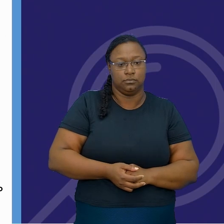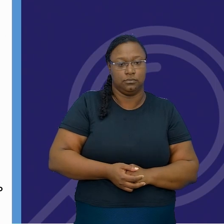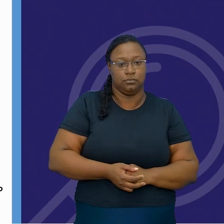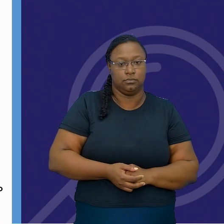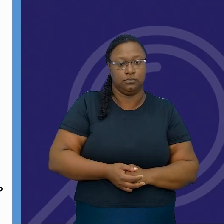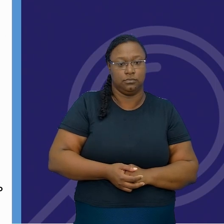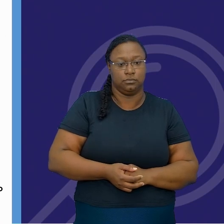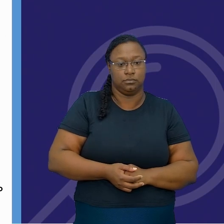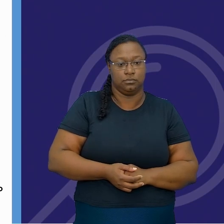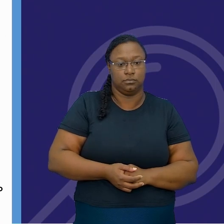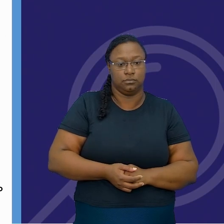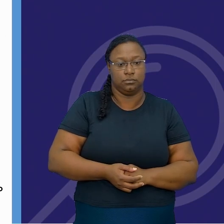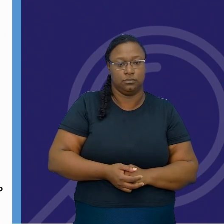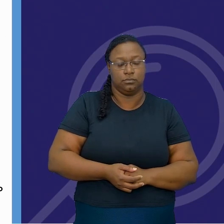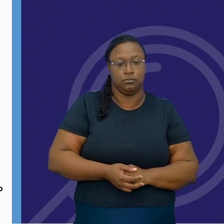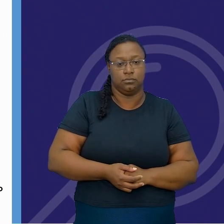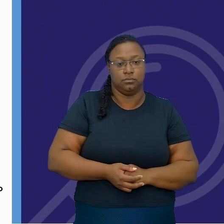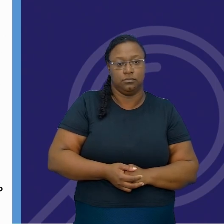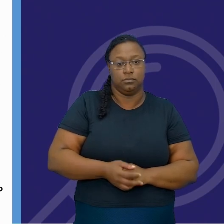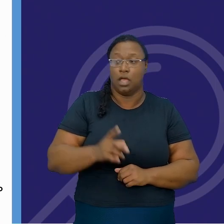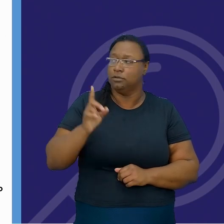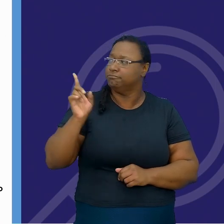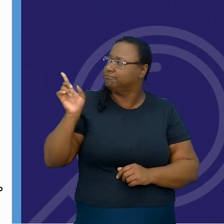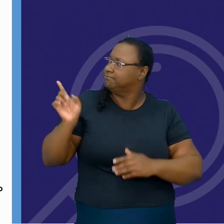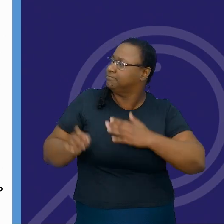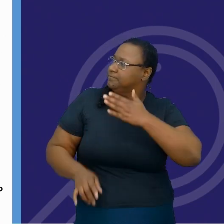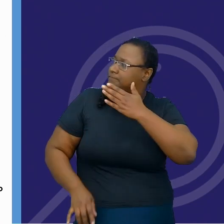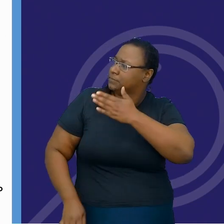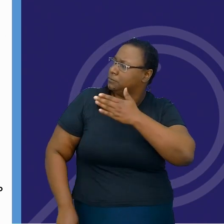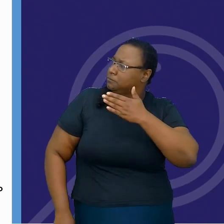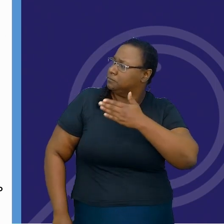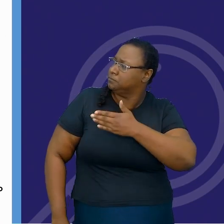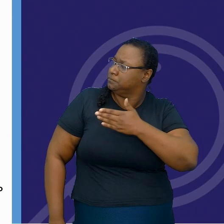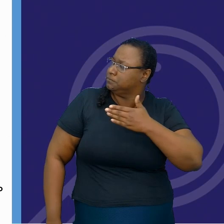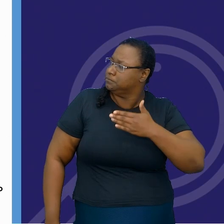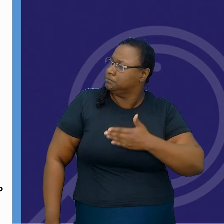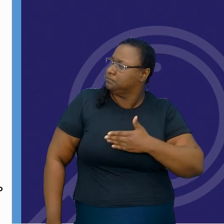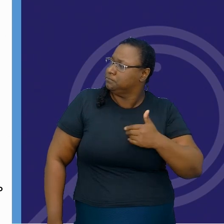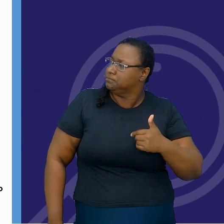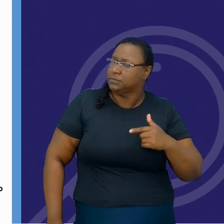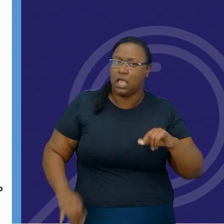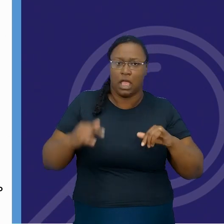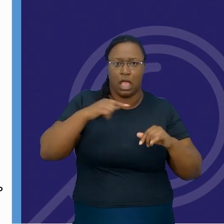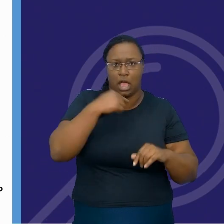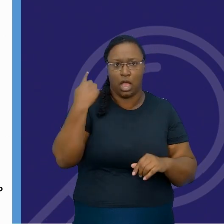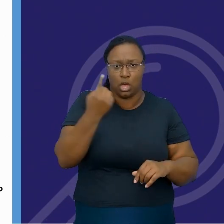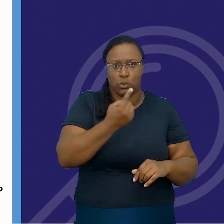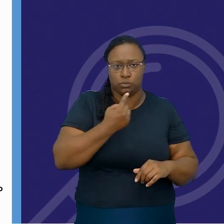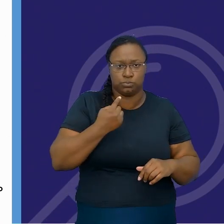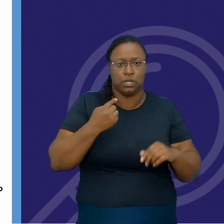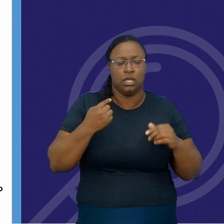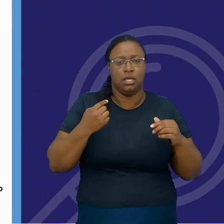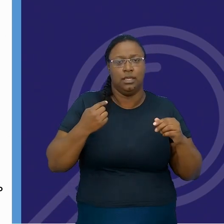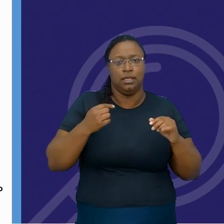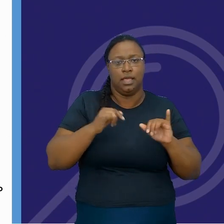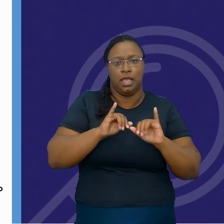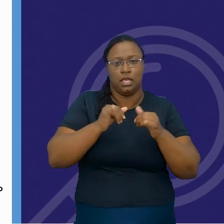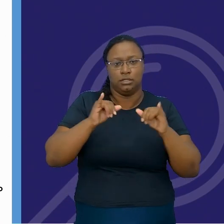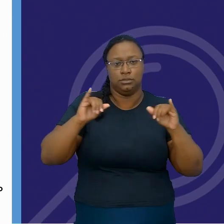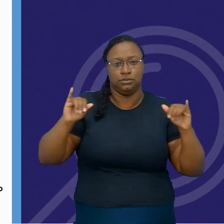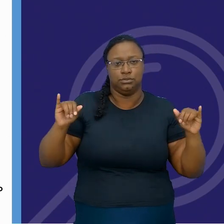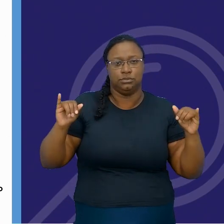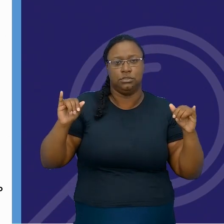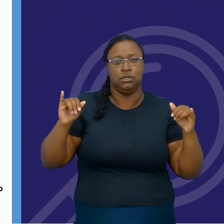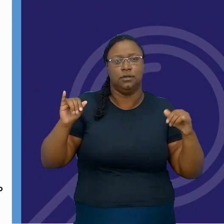é a unidade de medida básica para energia. Então, a nossa energia é medida a partir, né,